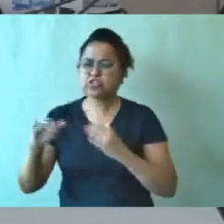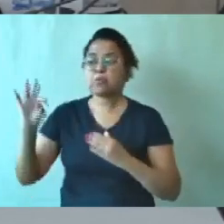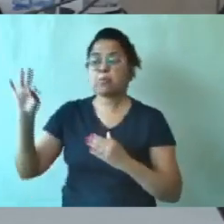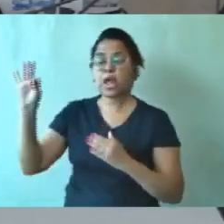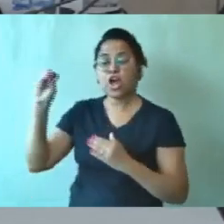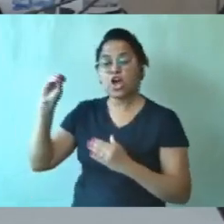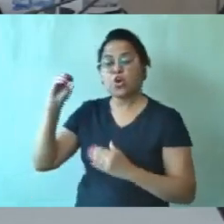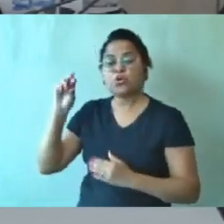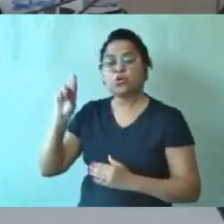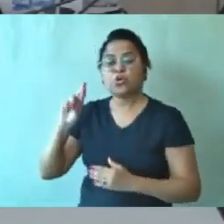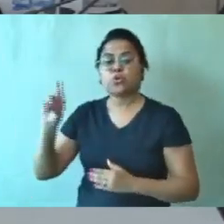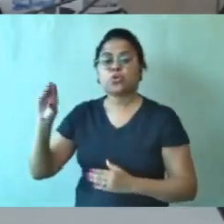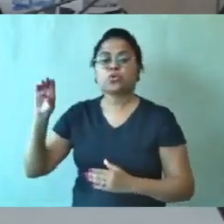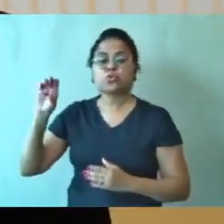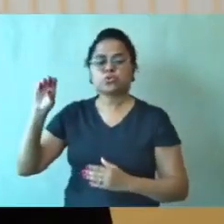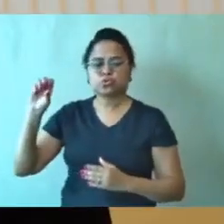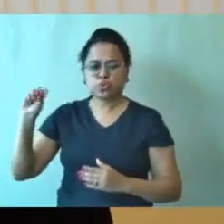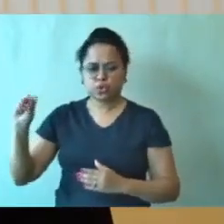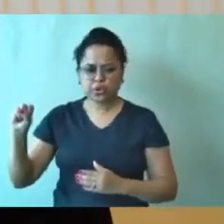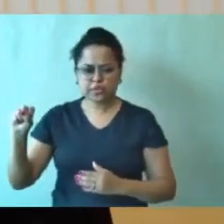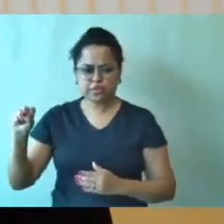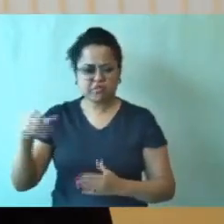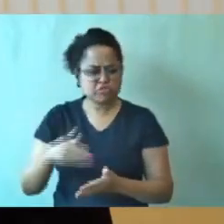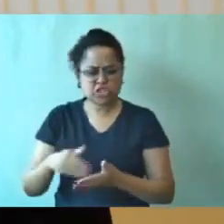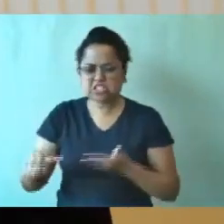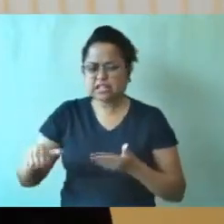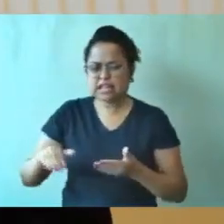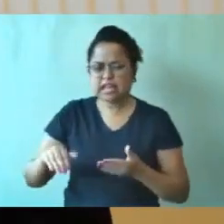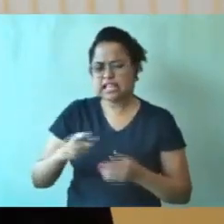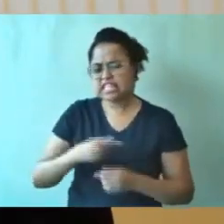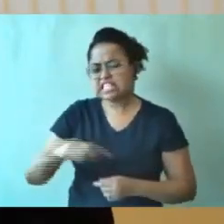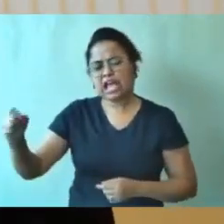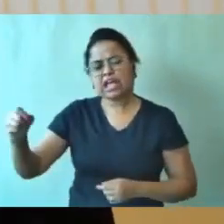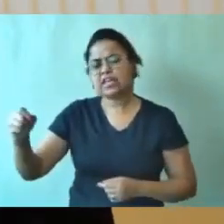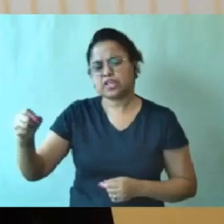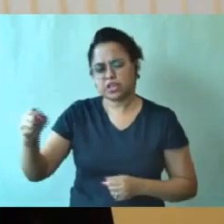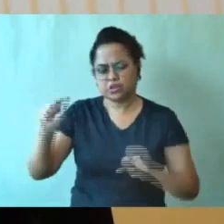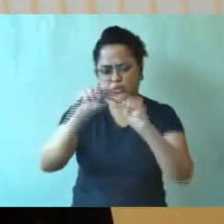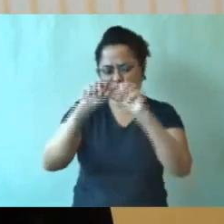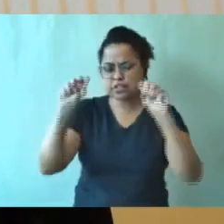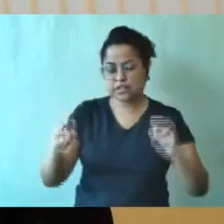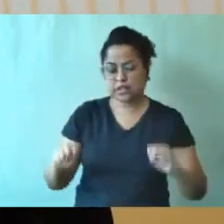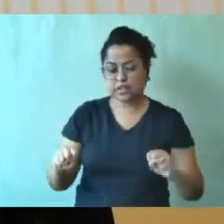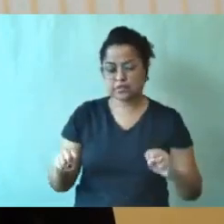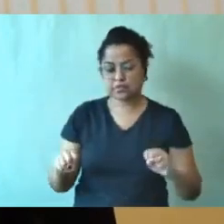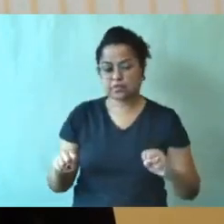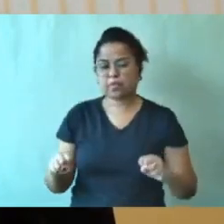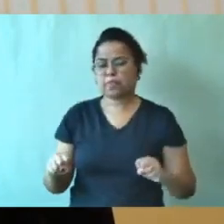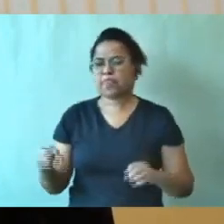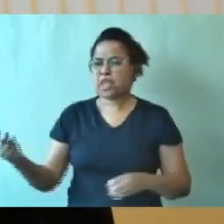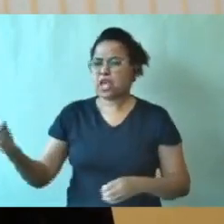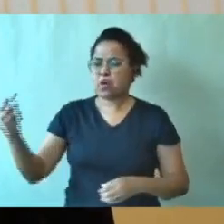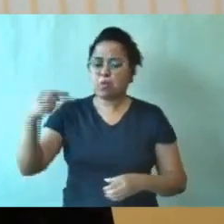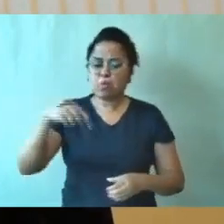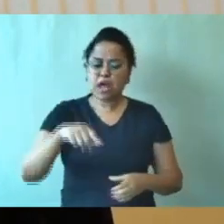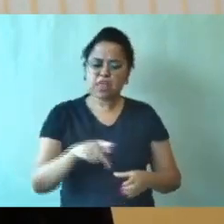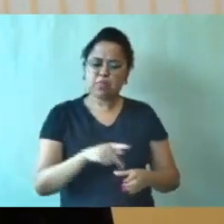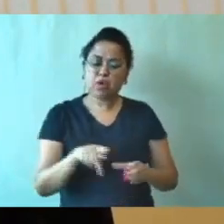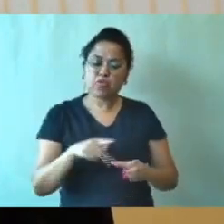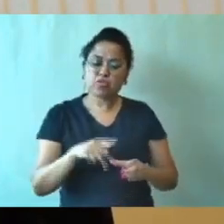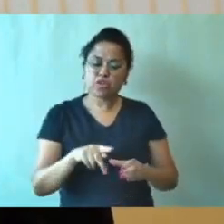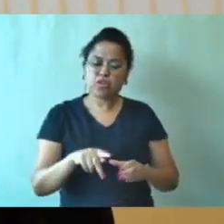do sistema, certo? A concessão é o consórcio, né? Manda para o consórcio. E a Torres,